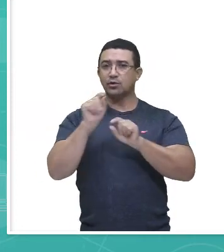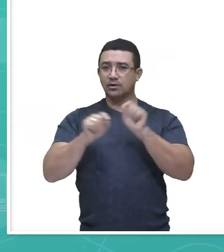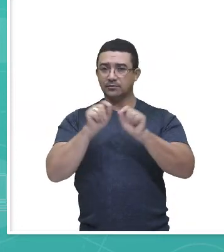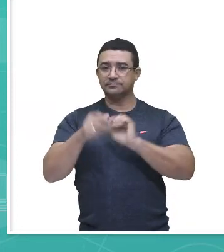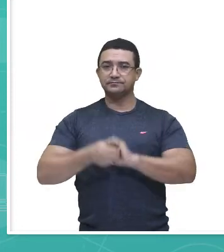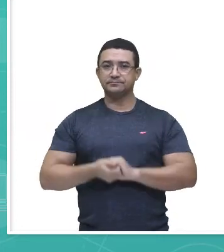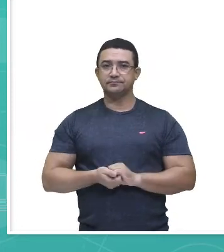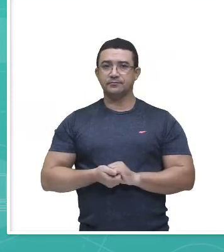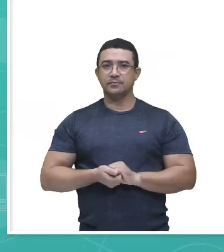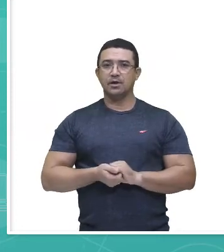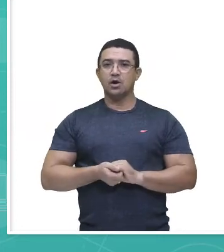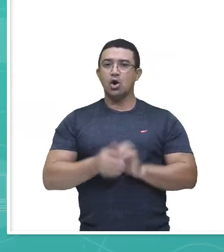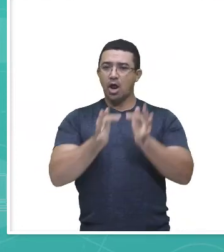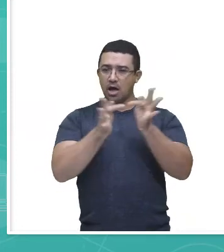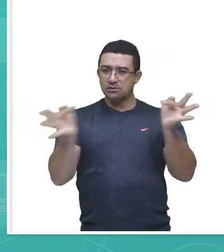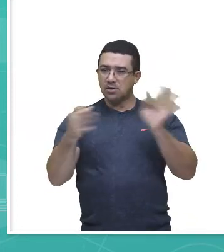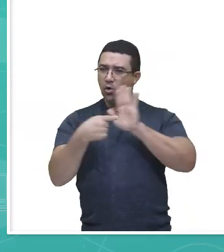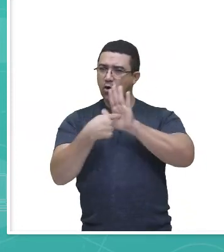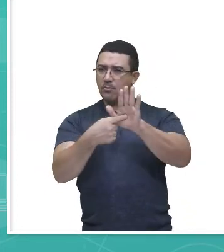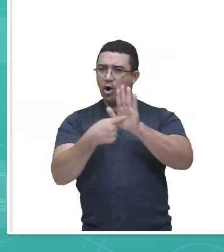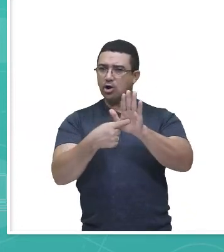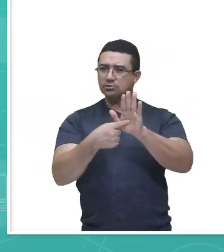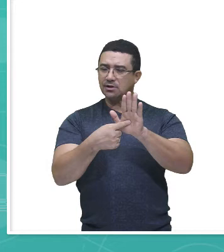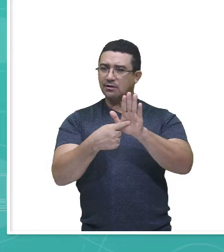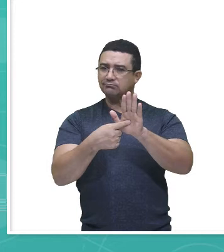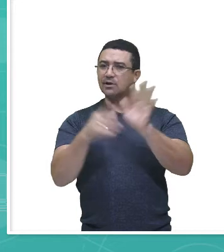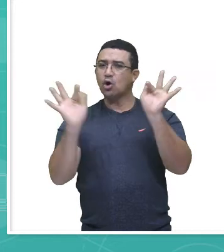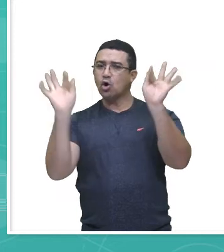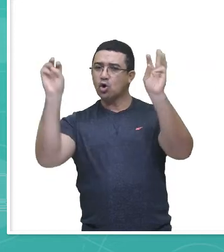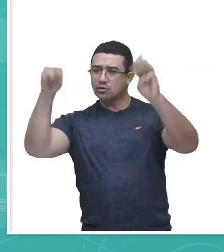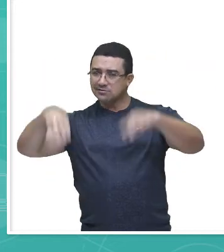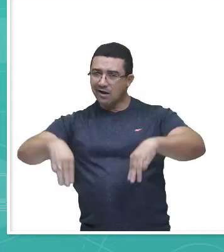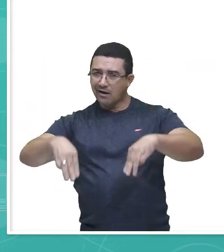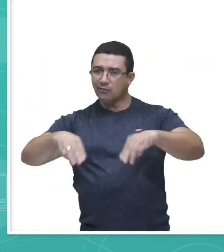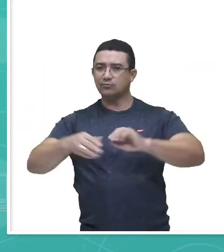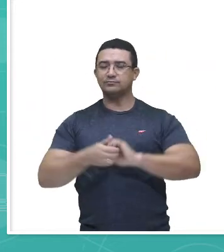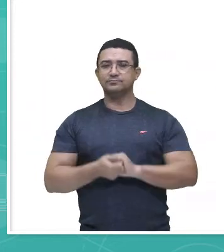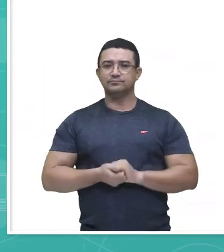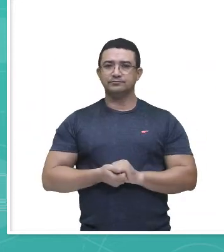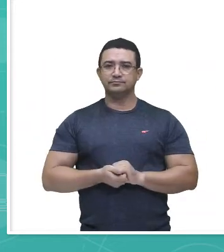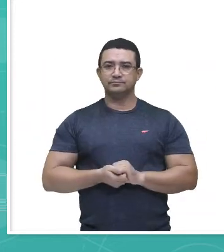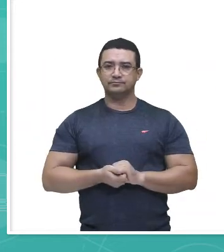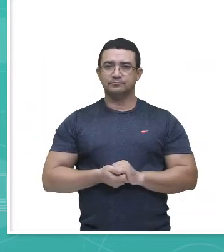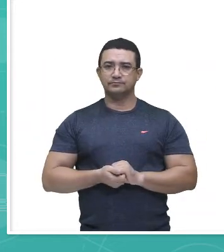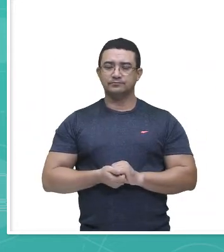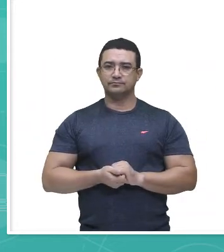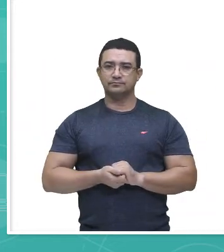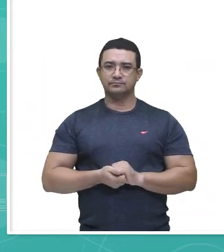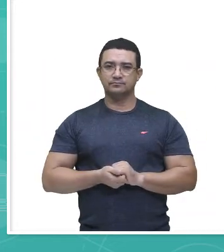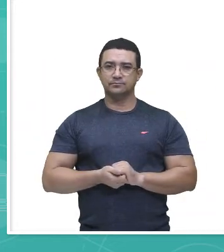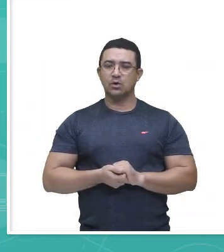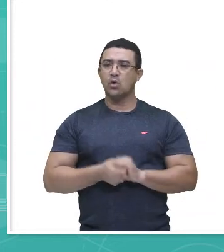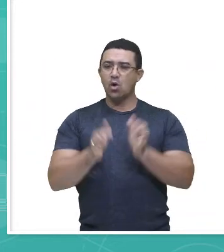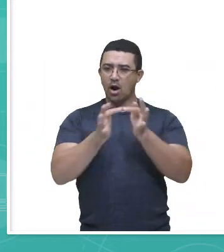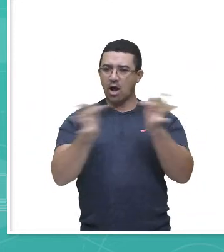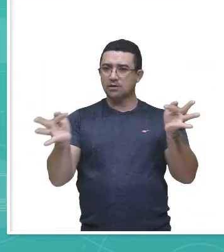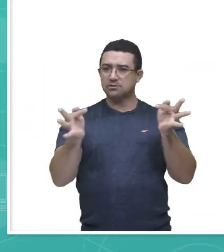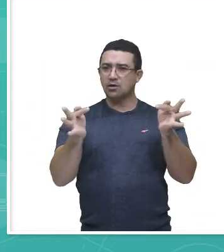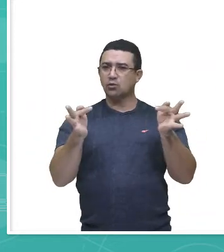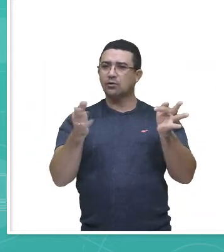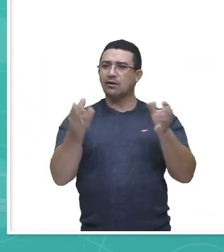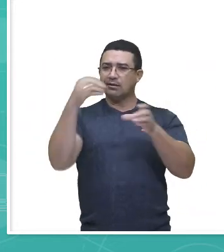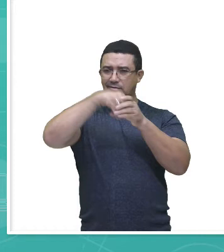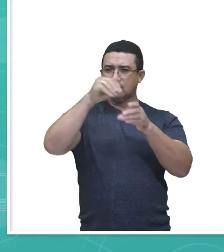Uma oração que indica conclusão, né? A oração que está acompanhada com uma conjunção que